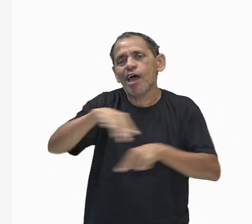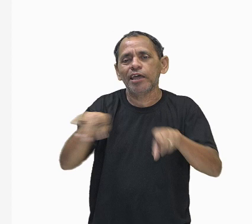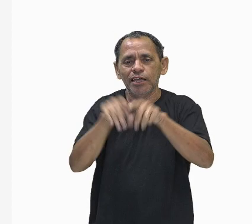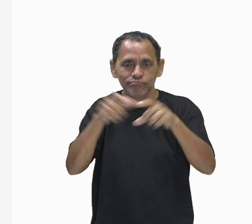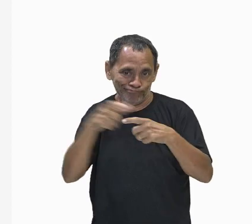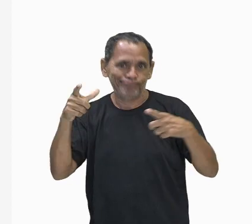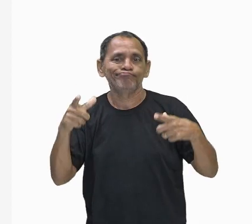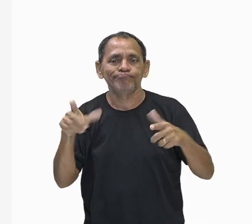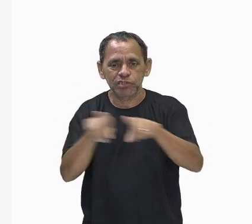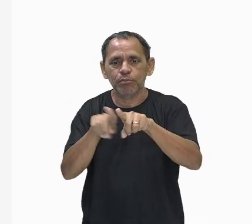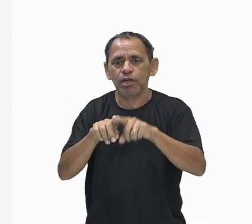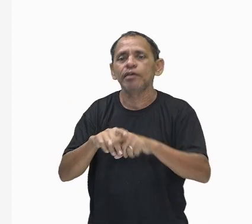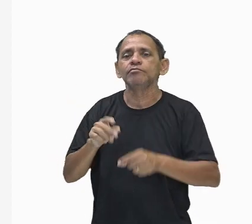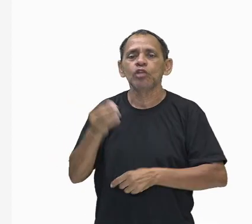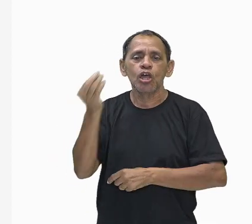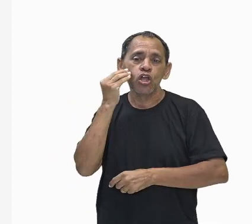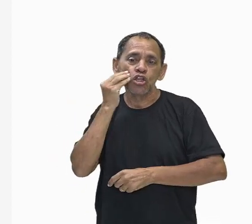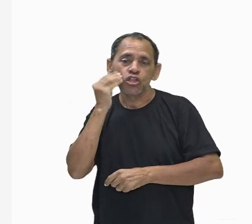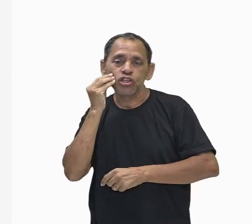medicamentos também